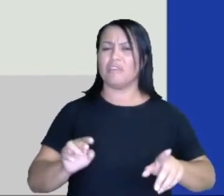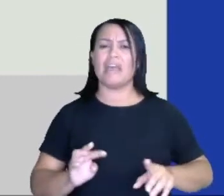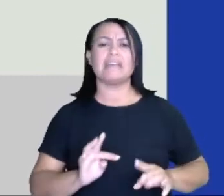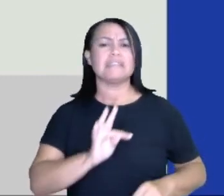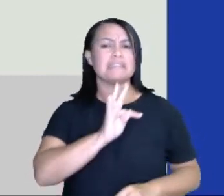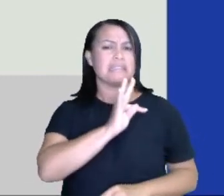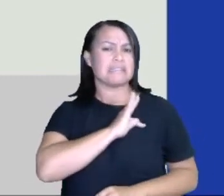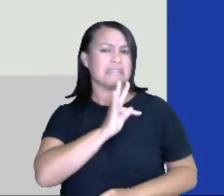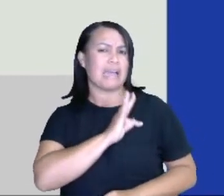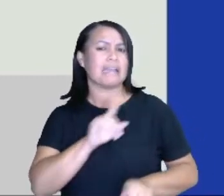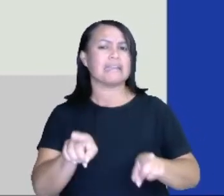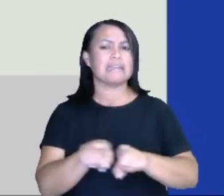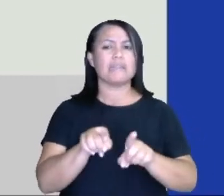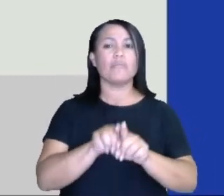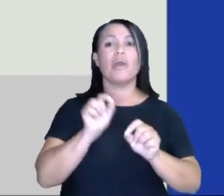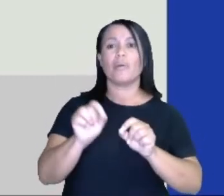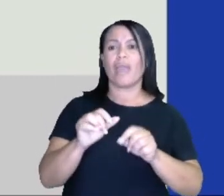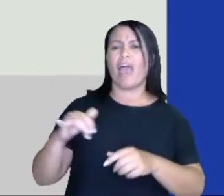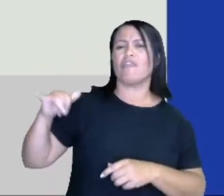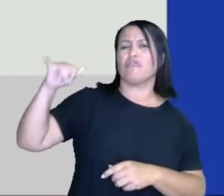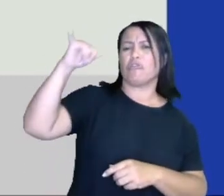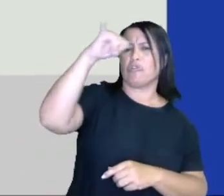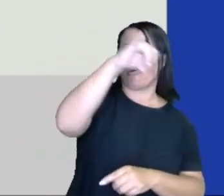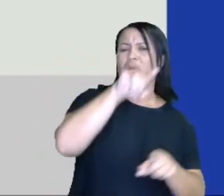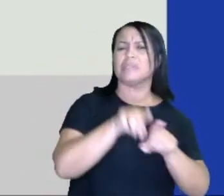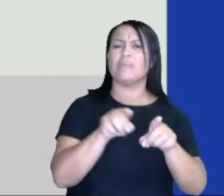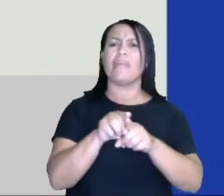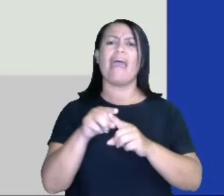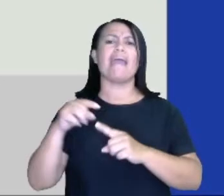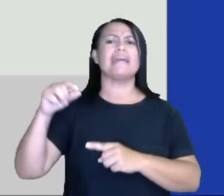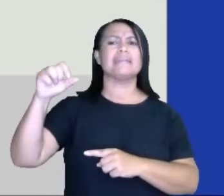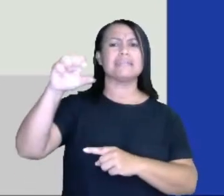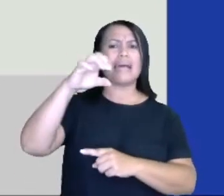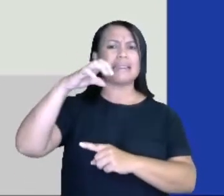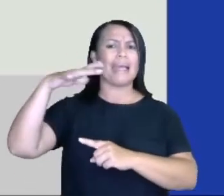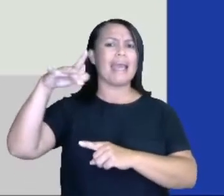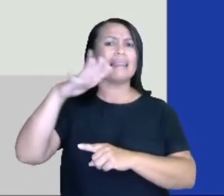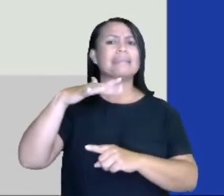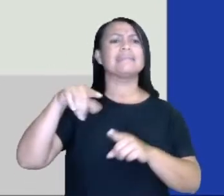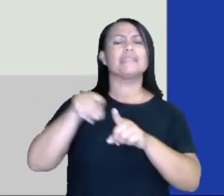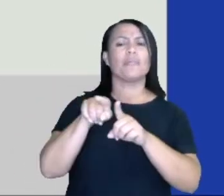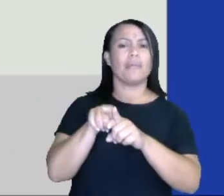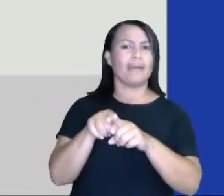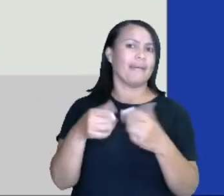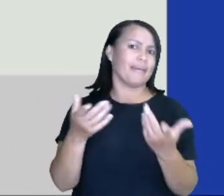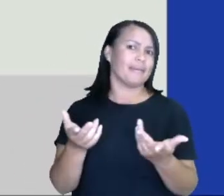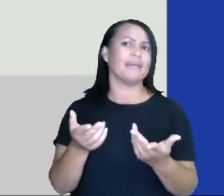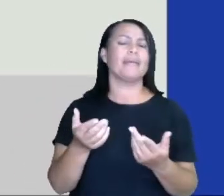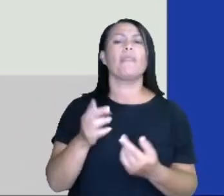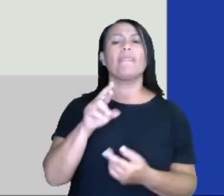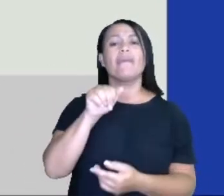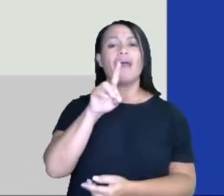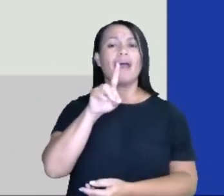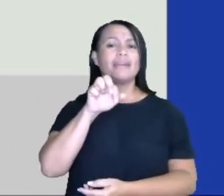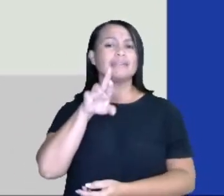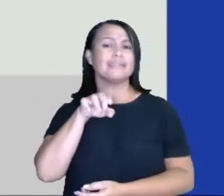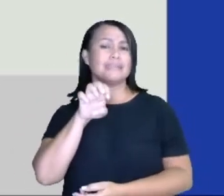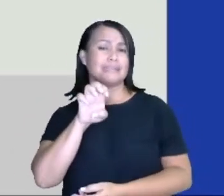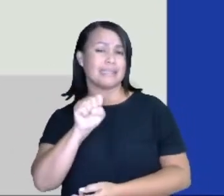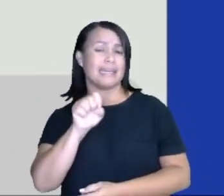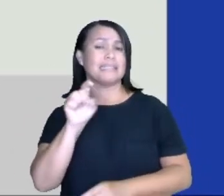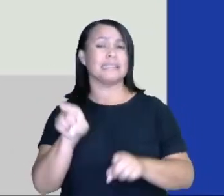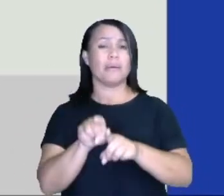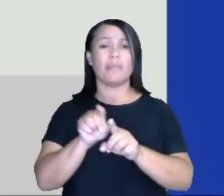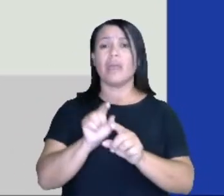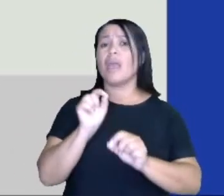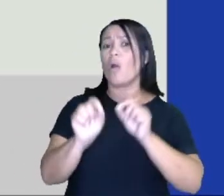satélites artificiais e radares, recebe o nome de sensoriamento remoto. O emprego desse recurso, porém, não elimina